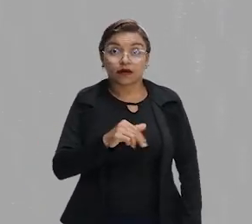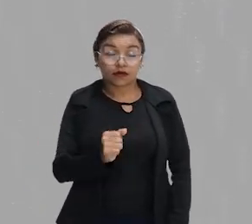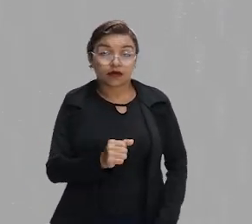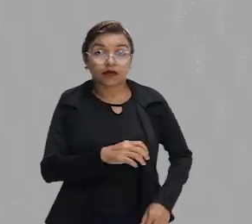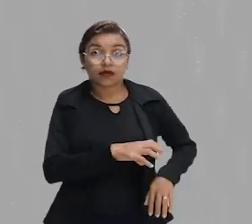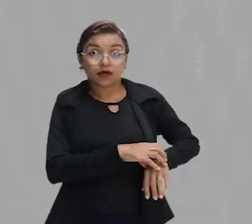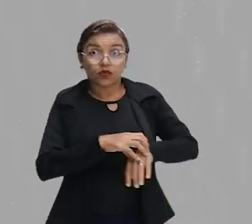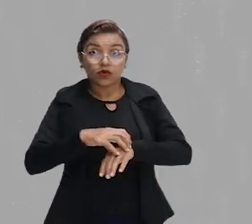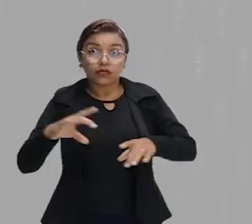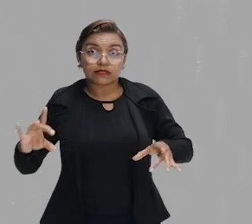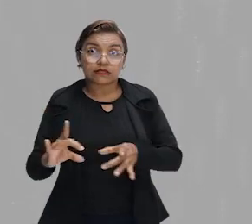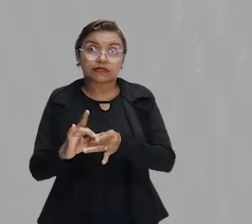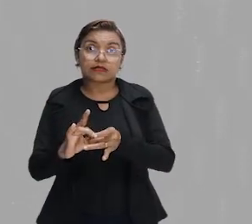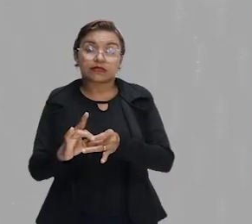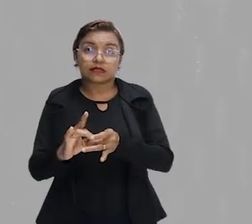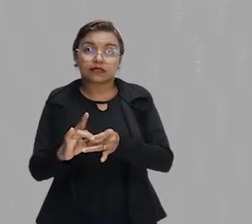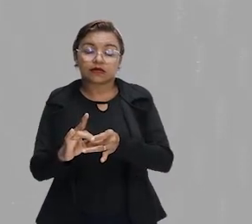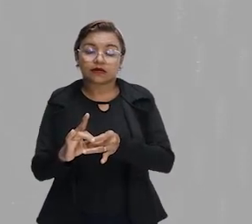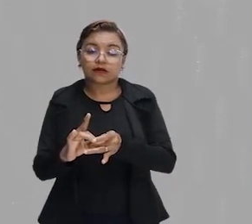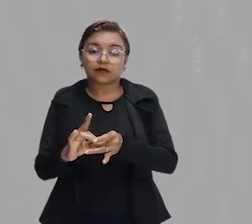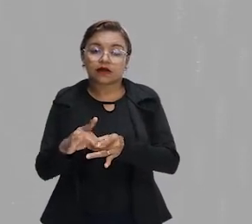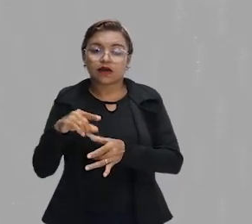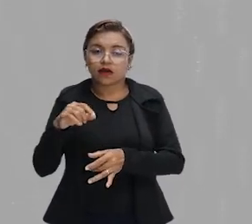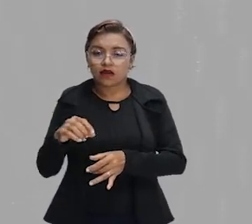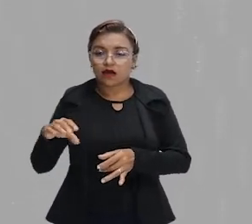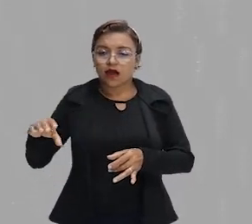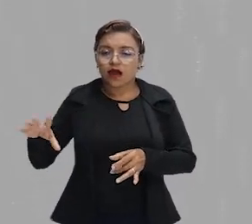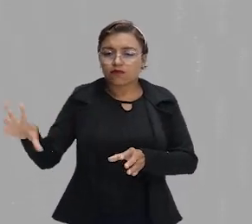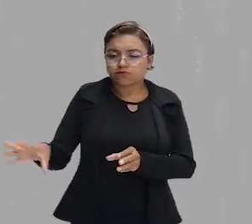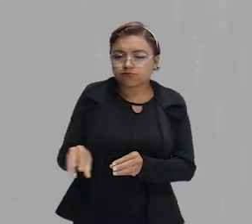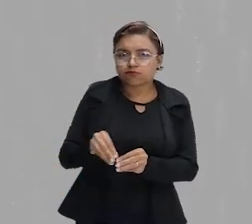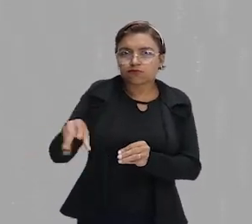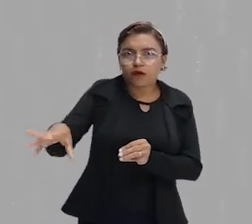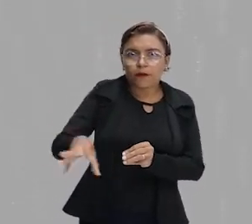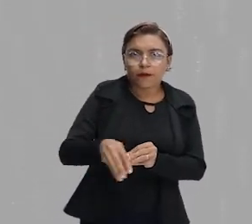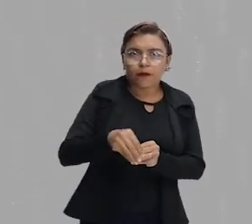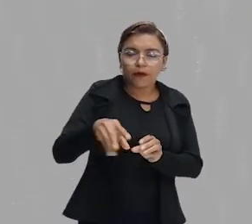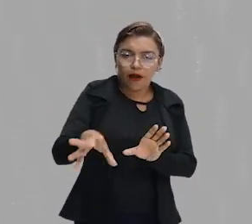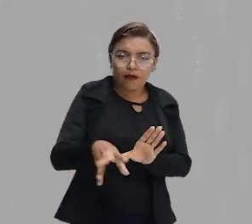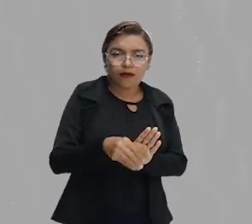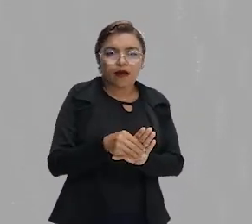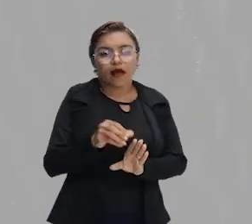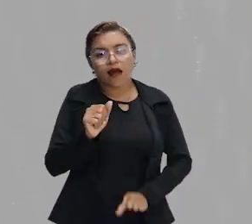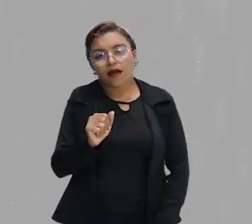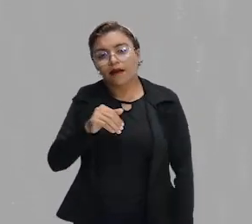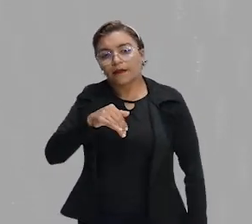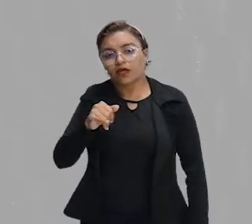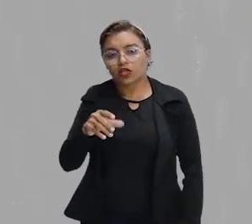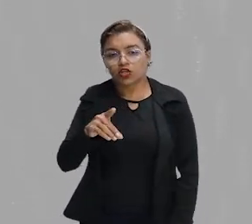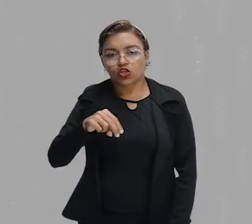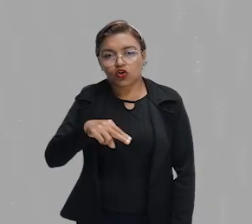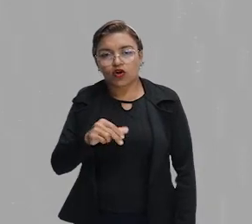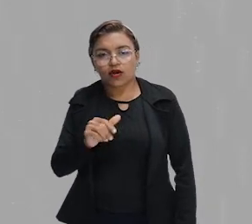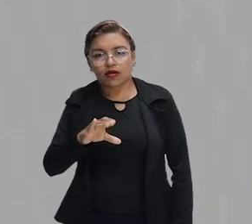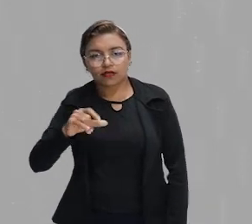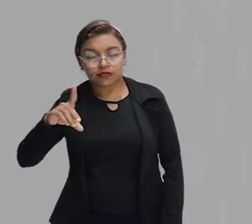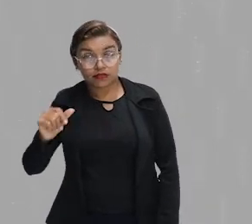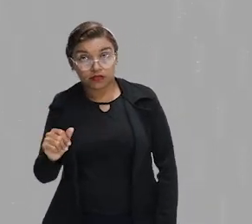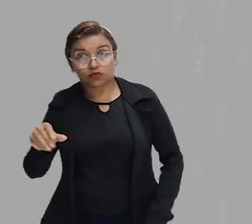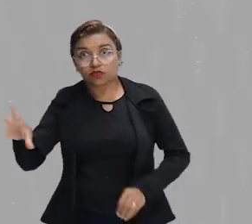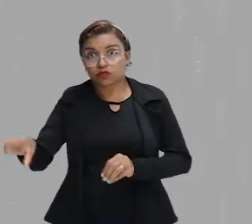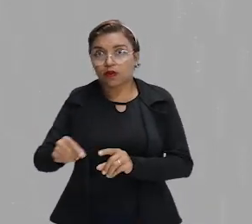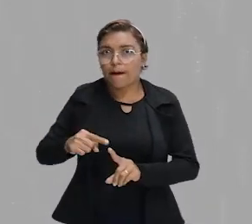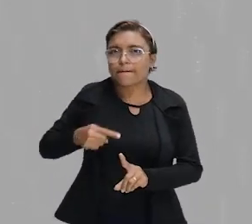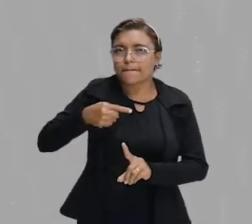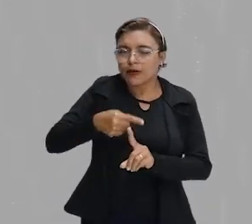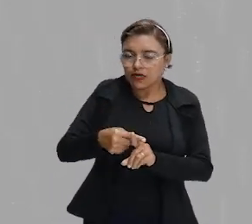ligar com este ribossomo, ele vai adicionando, né, mais um aminoácido. Cada vez que um aminoácido ele vai sendo